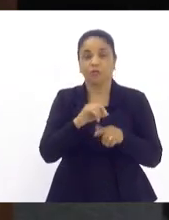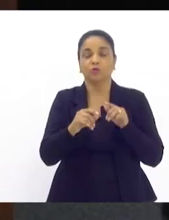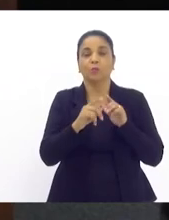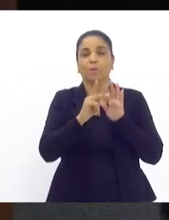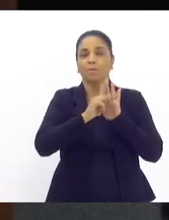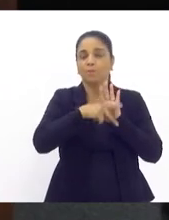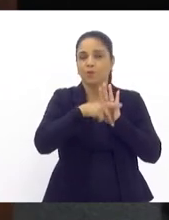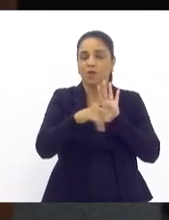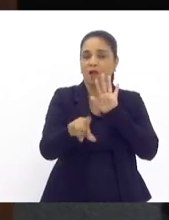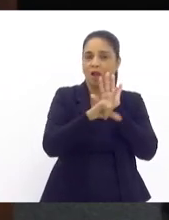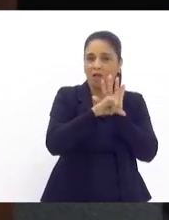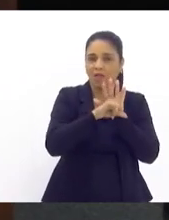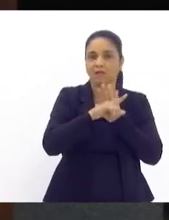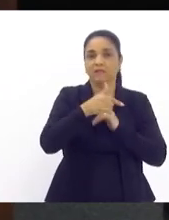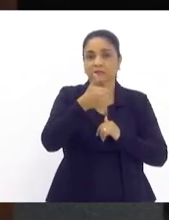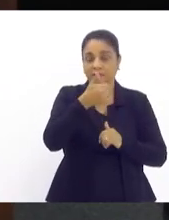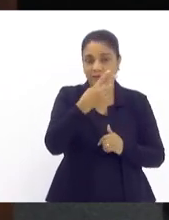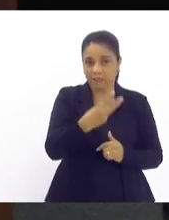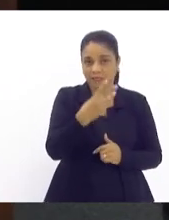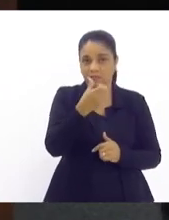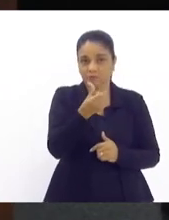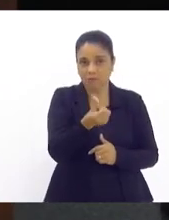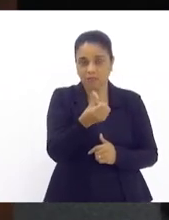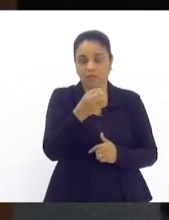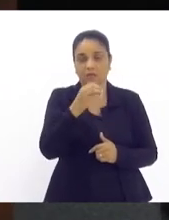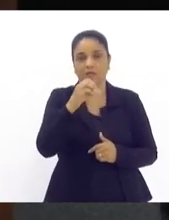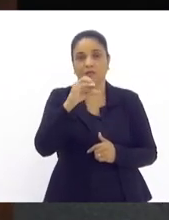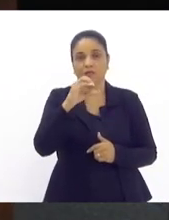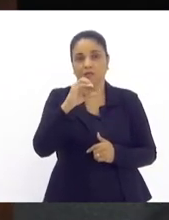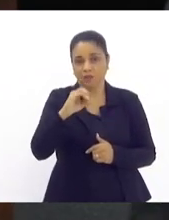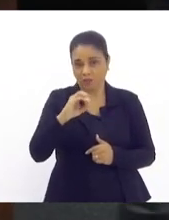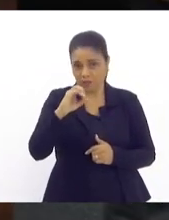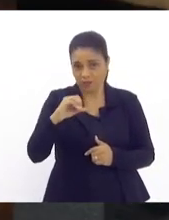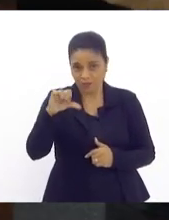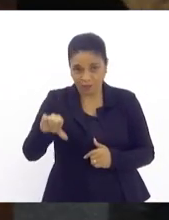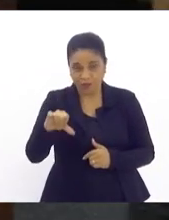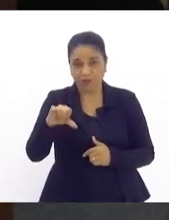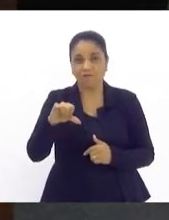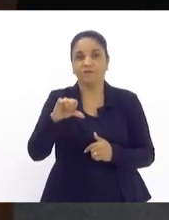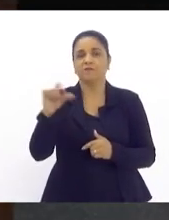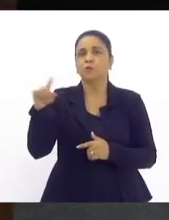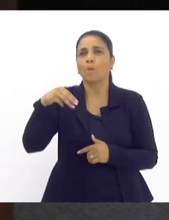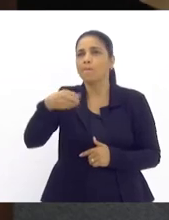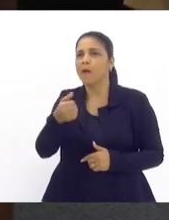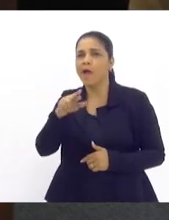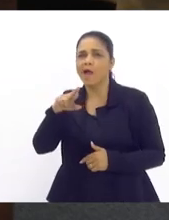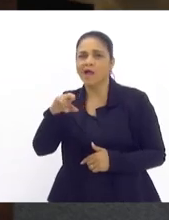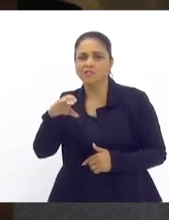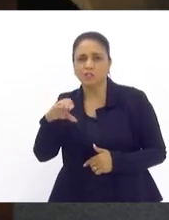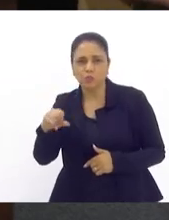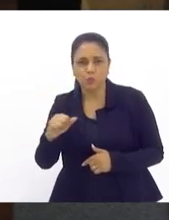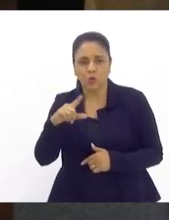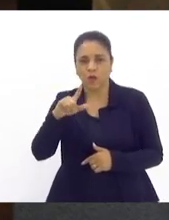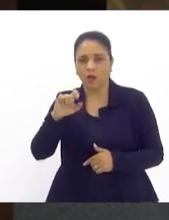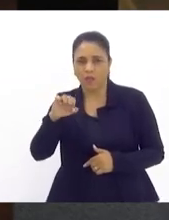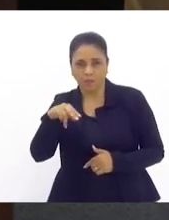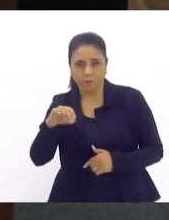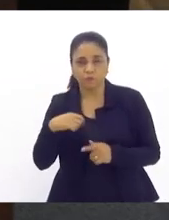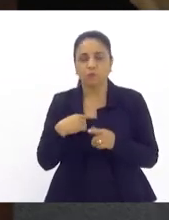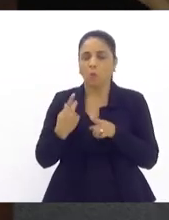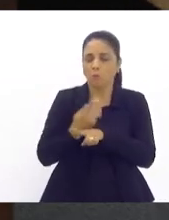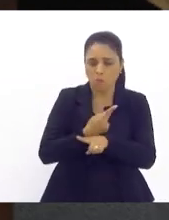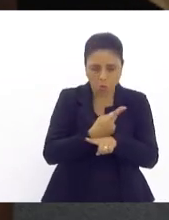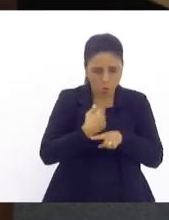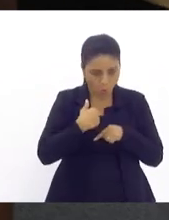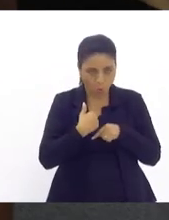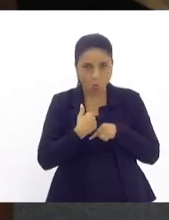366 de 2019, que é do deputado Maxi Lemos, mas que eu fui procurada pelos agentes da segurança